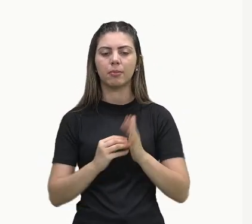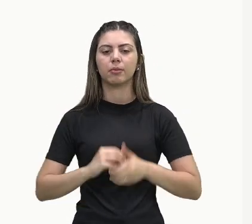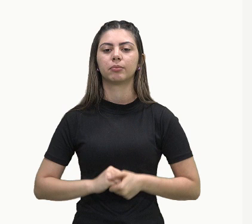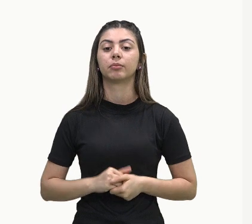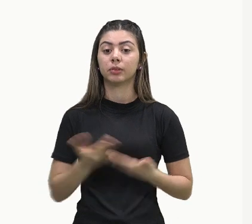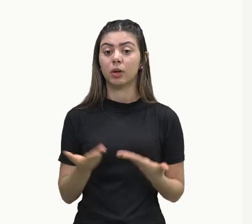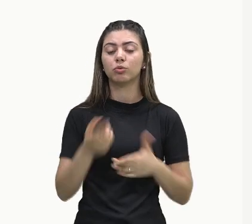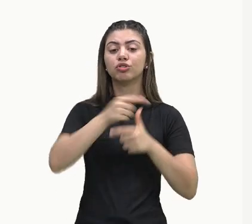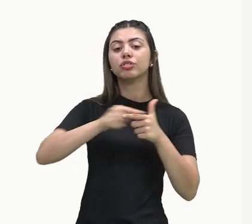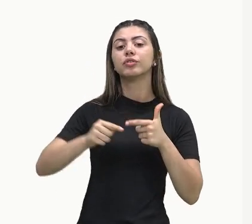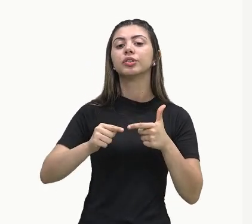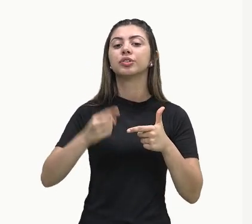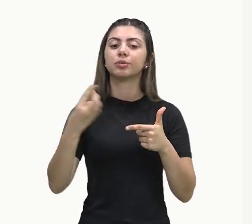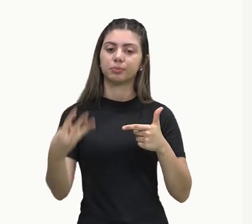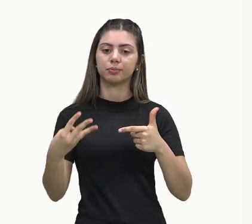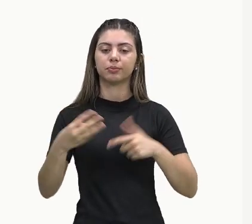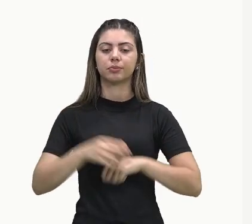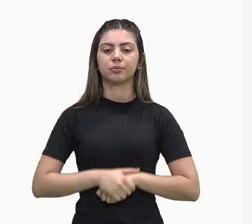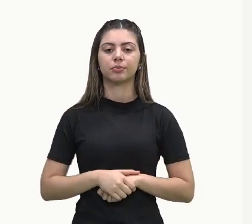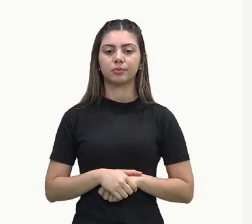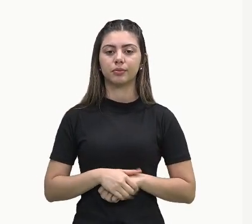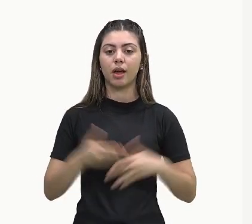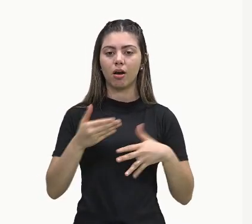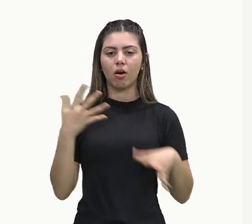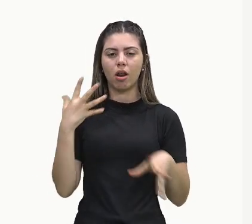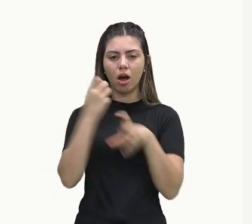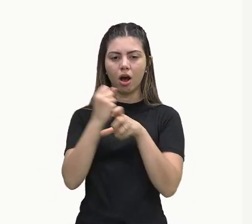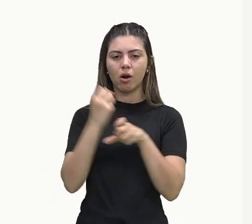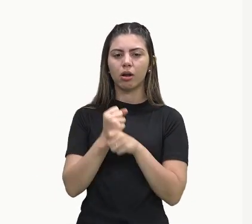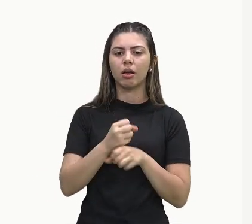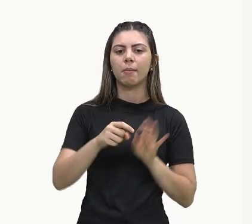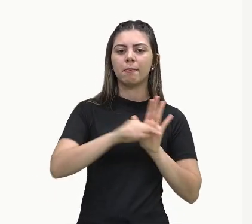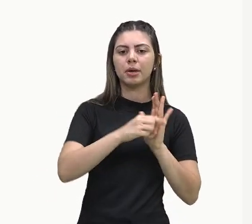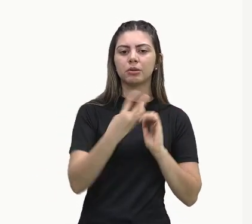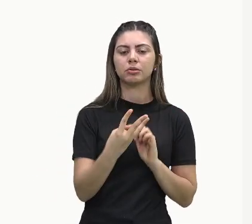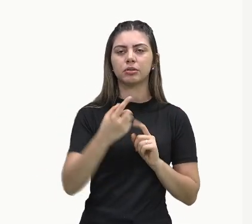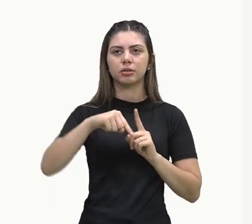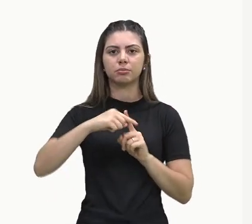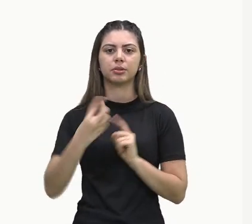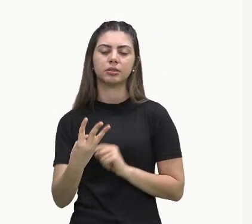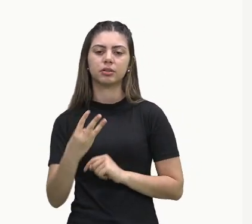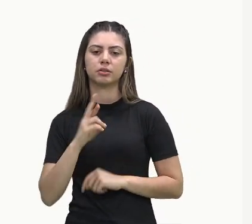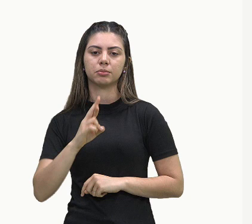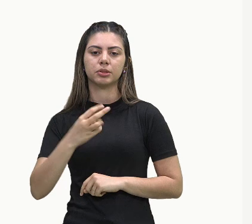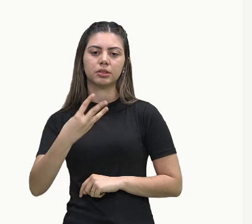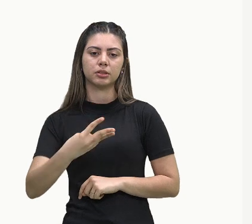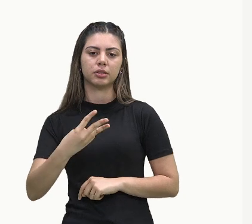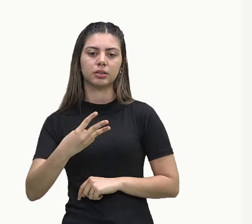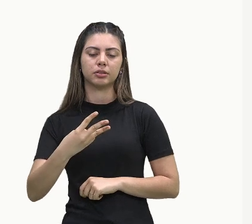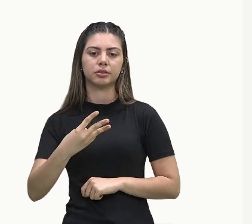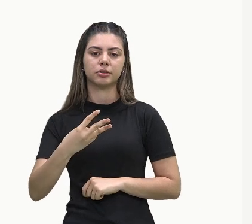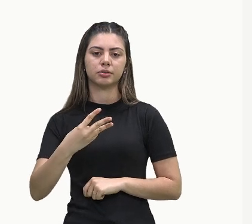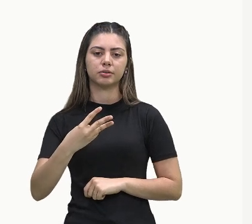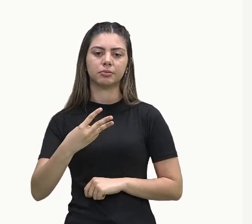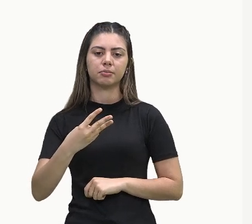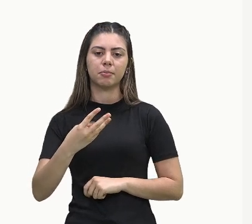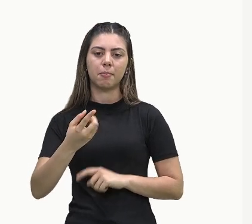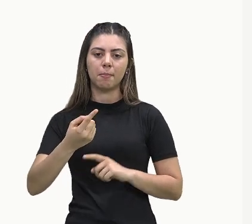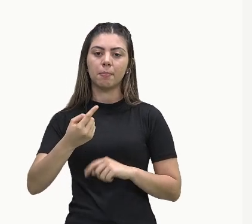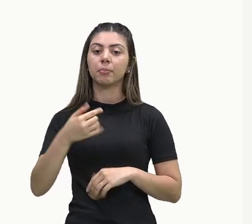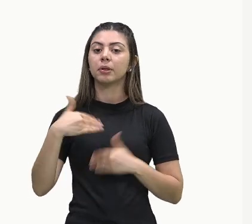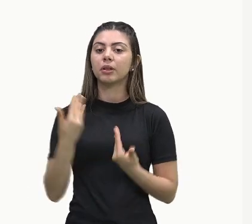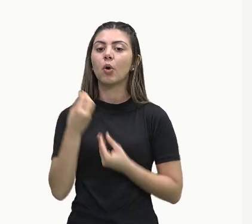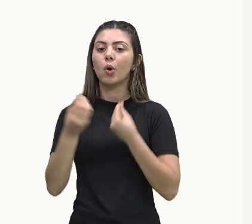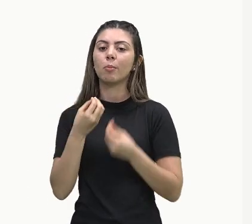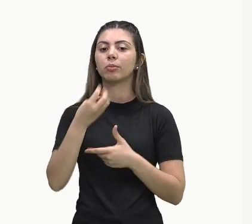dividido por quanto por 3 calculando aqui -3 + 3 dá 3 então sobrou o qu 3